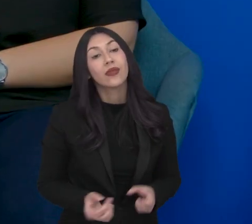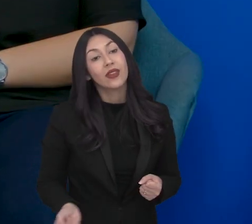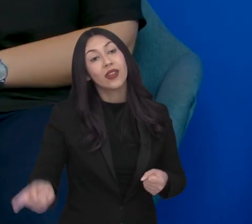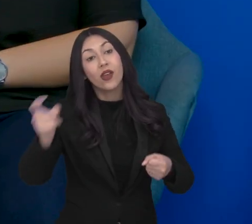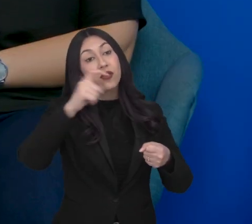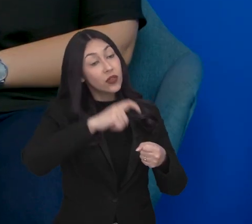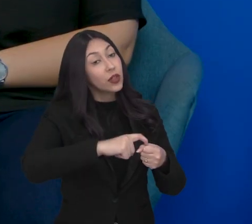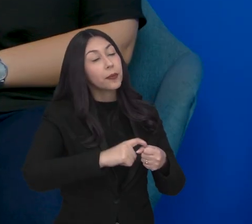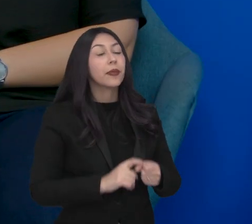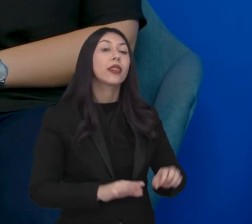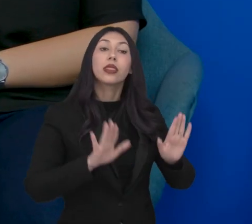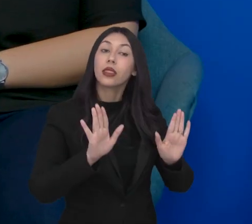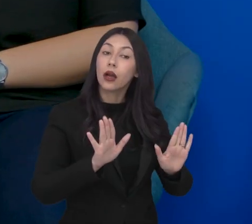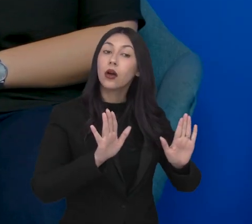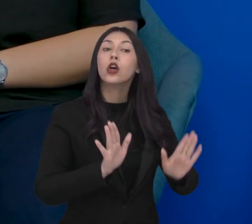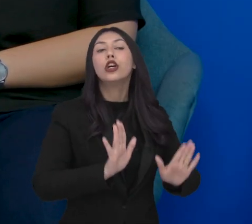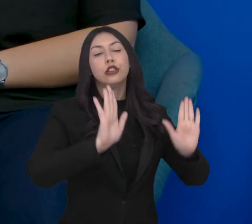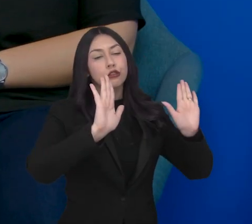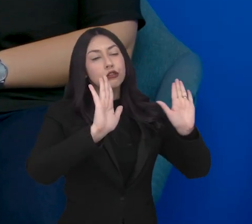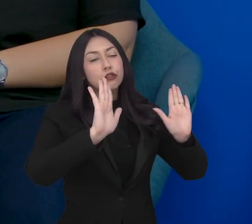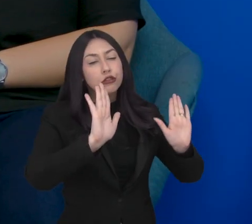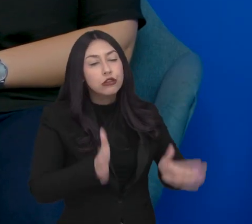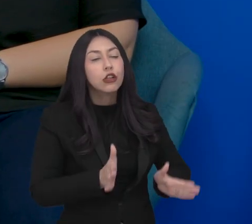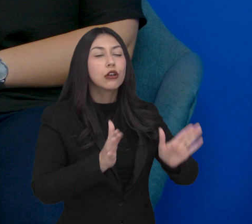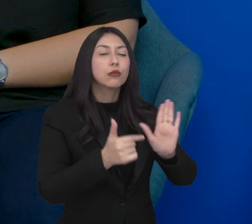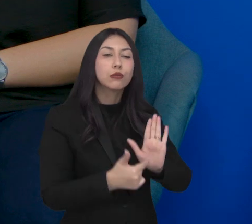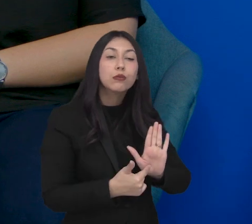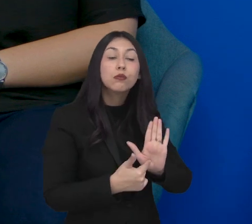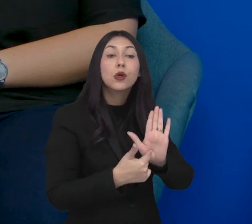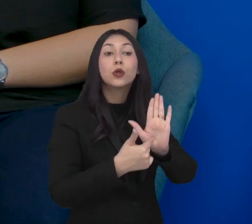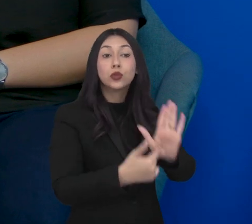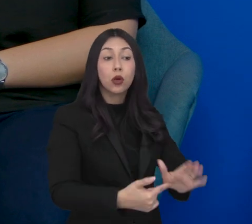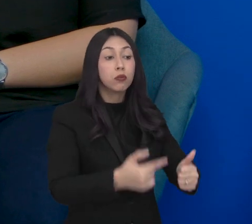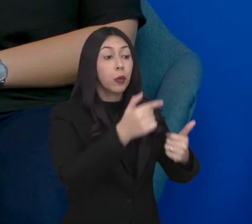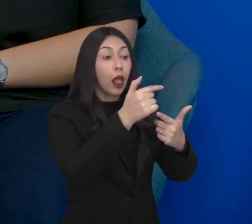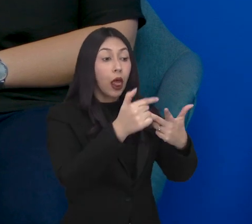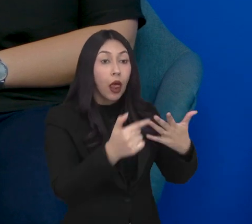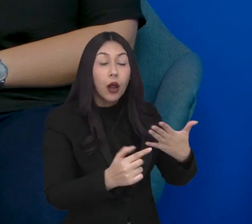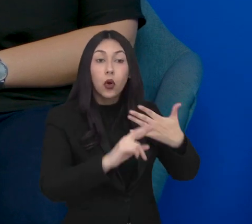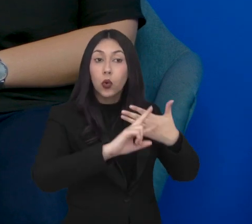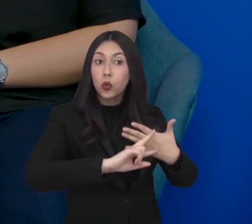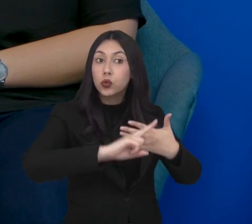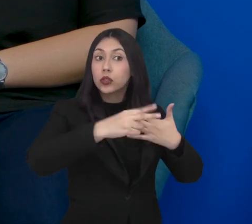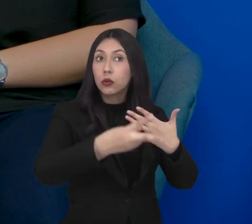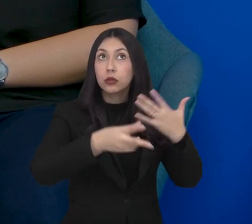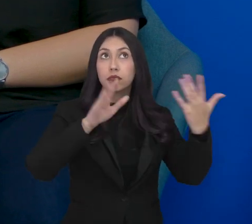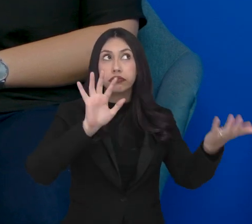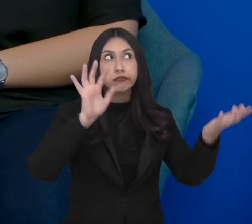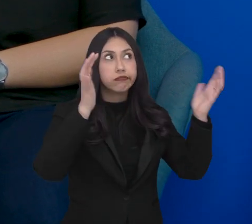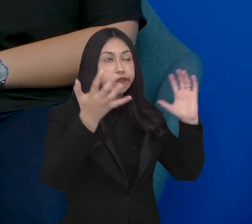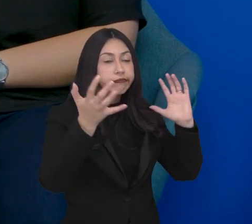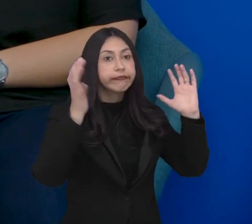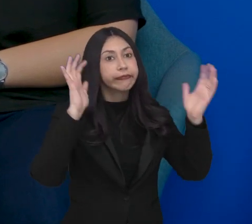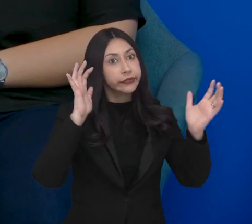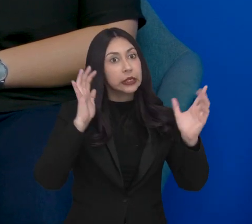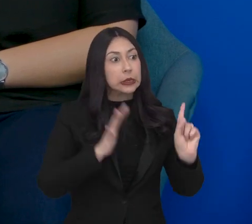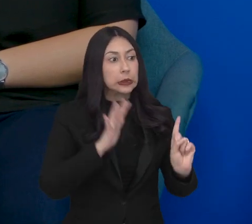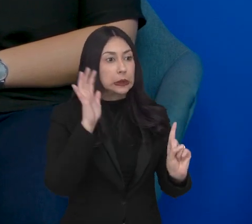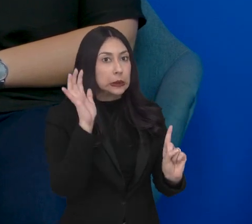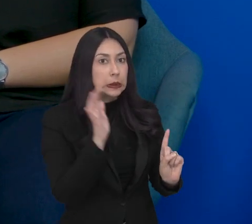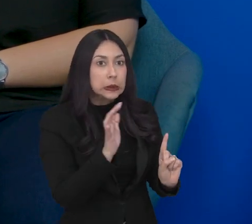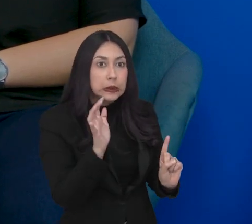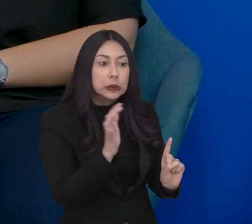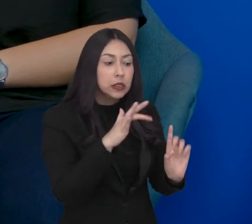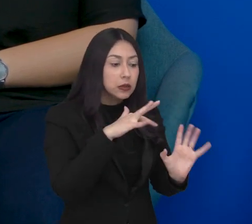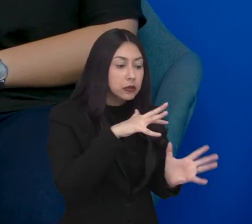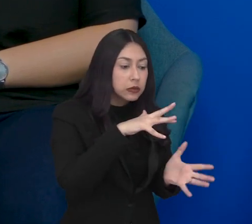Estamos de volta. Bom, no primeiro bloco, a gente te mostrou os principais efeitos das mudanças climáticas, como elas afetam o